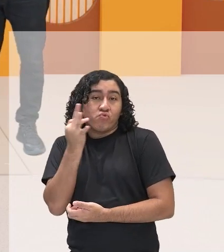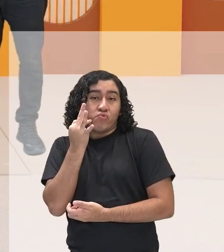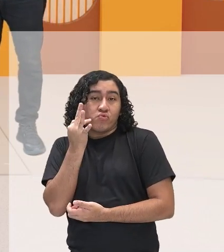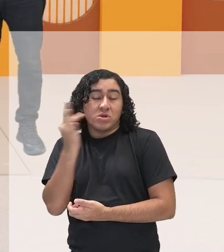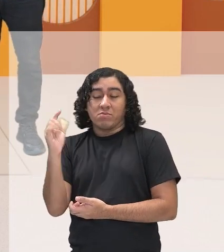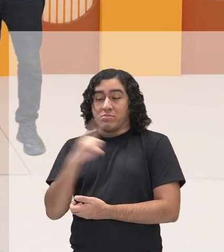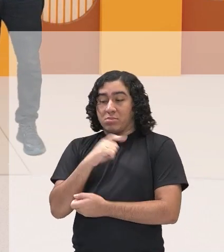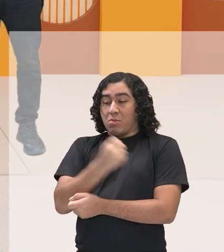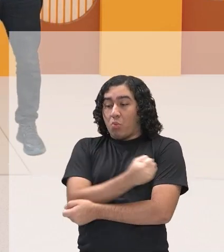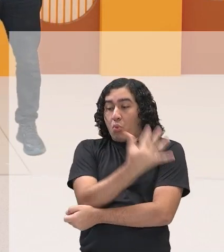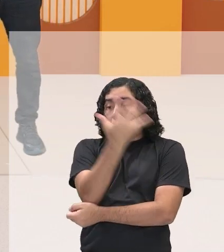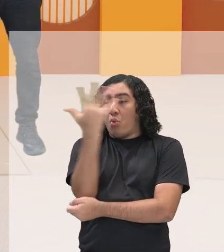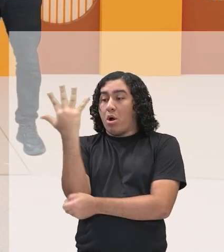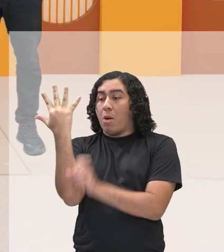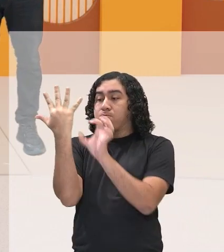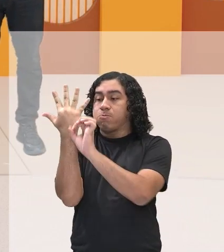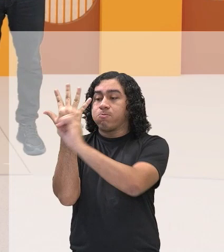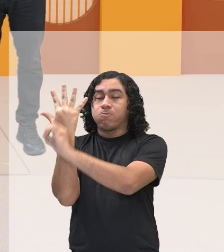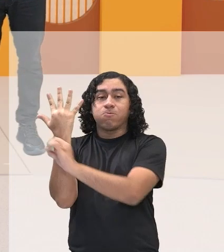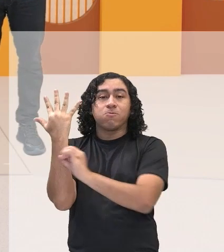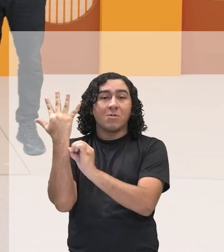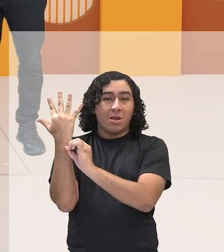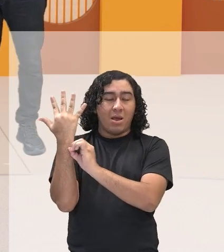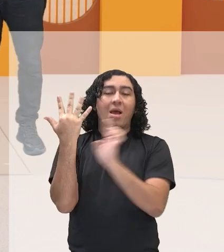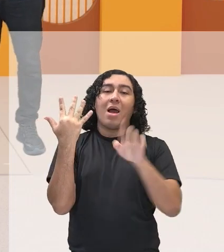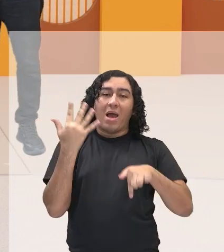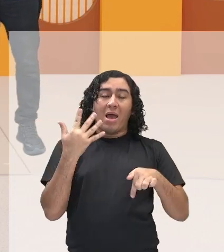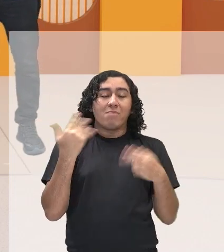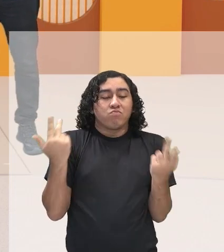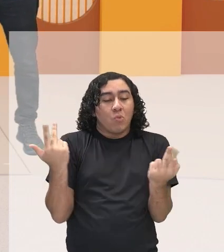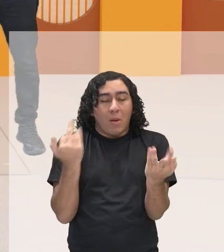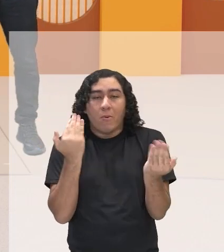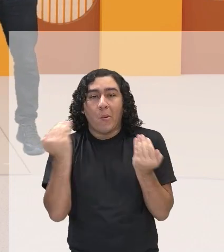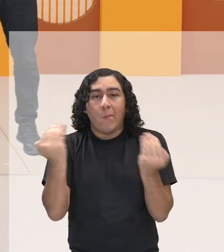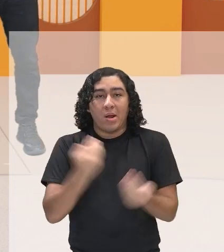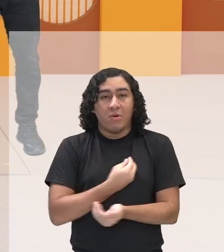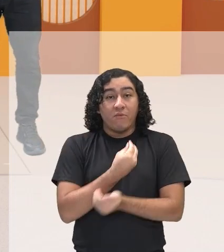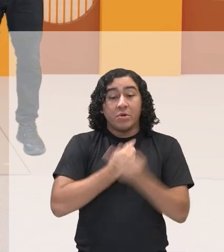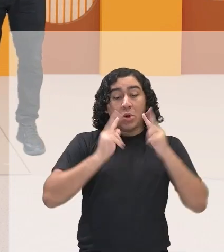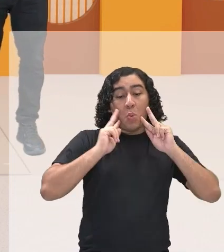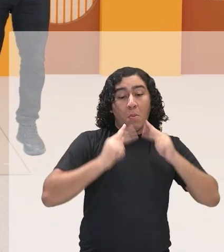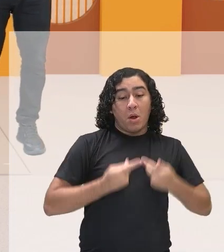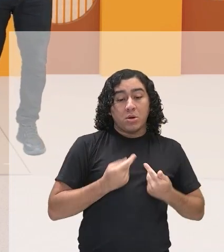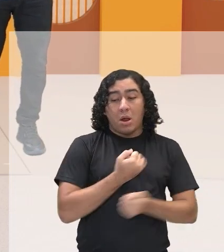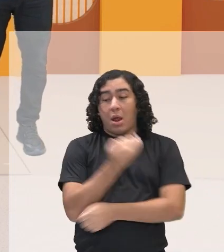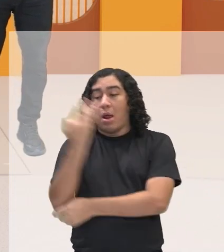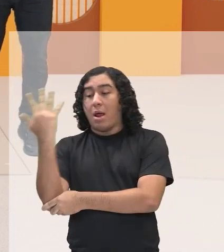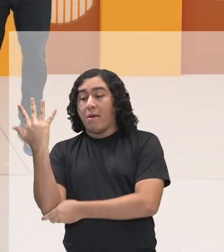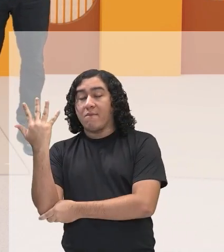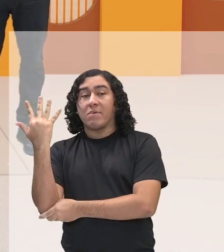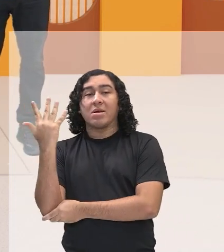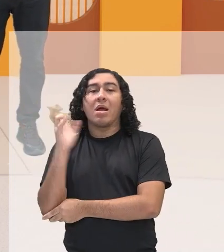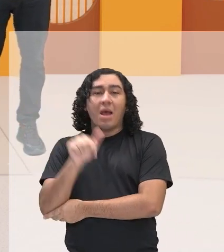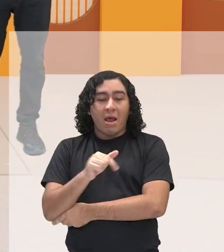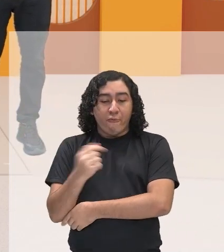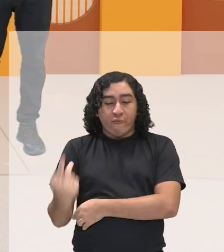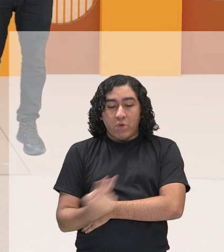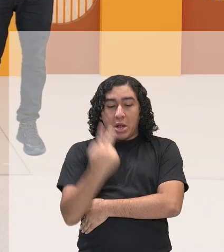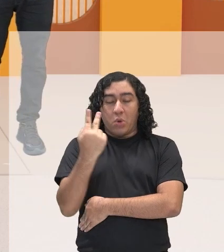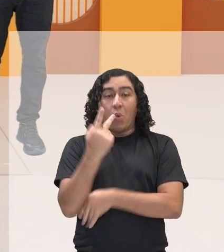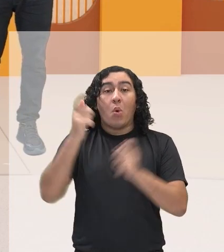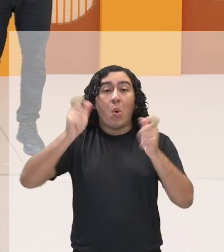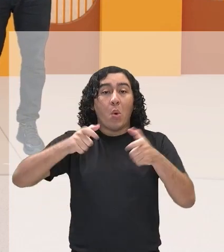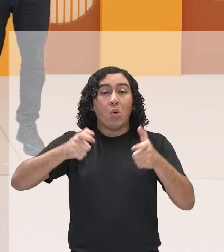isso que nós estudamos aqui. São esses valores que estão na